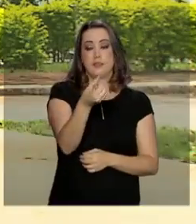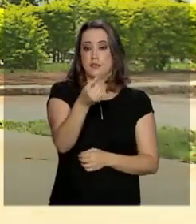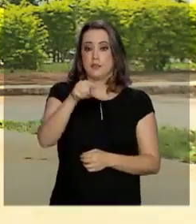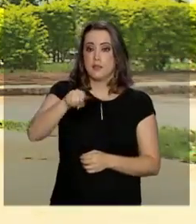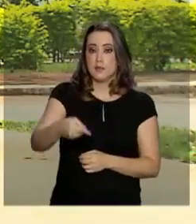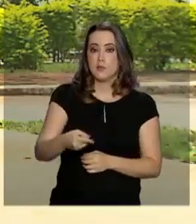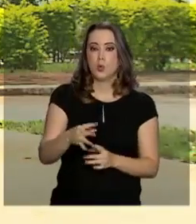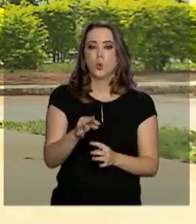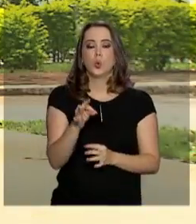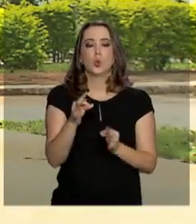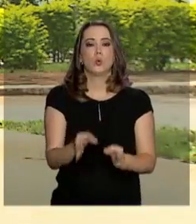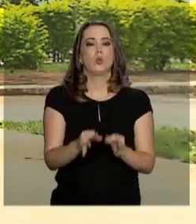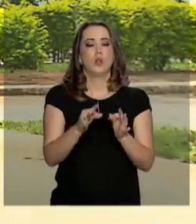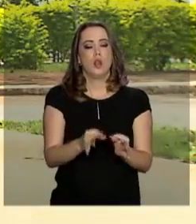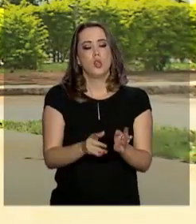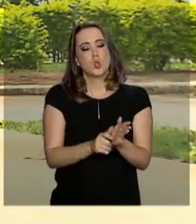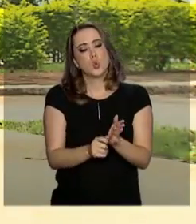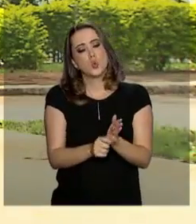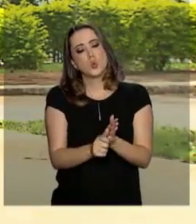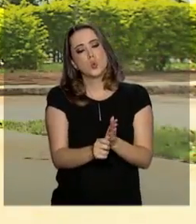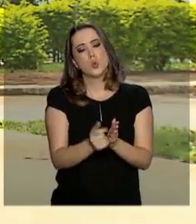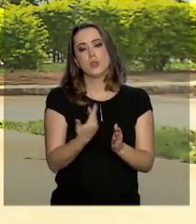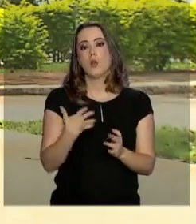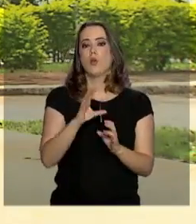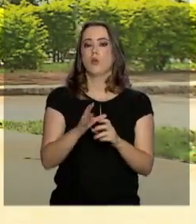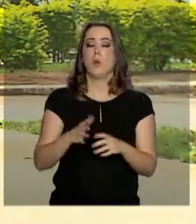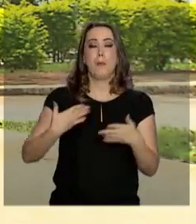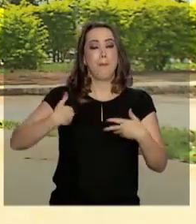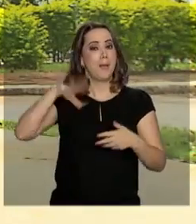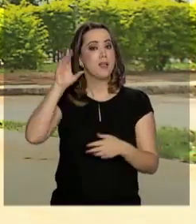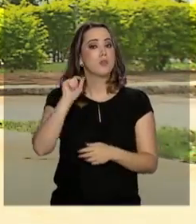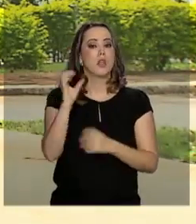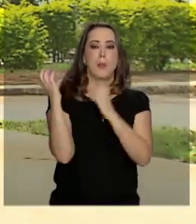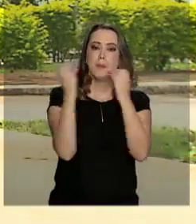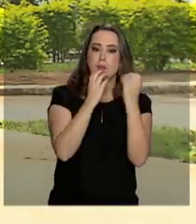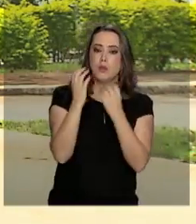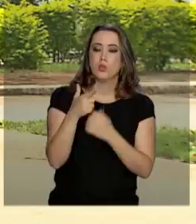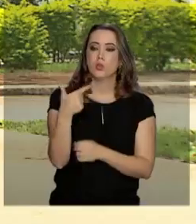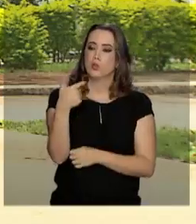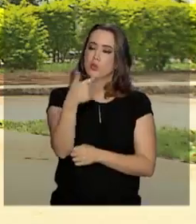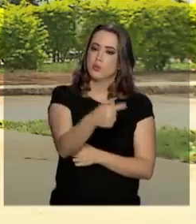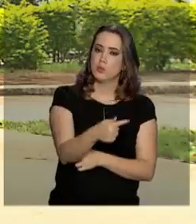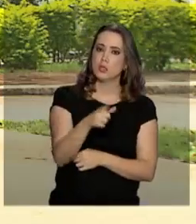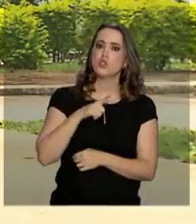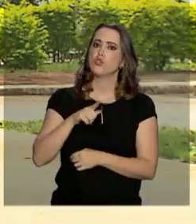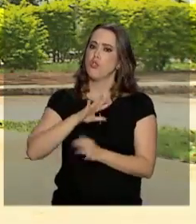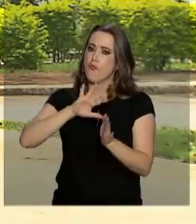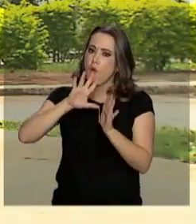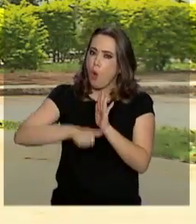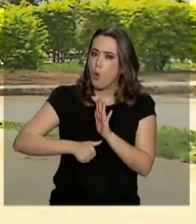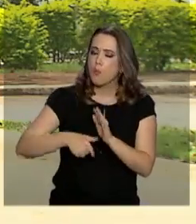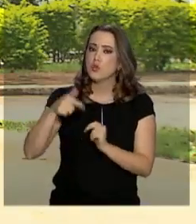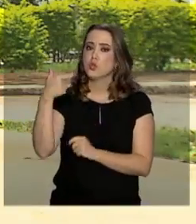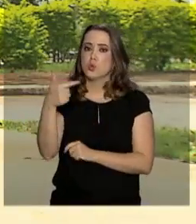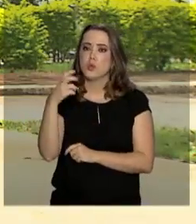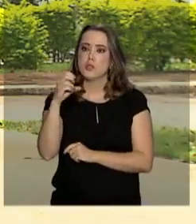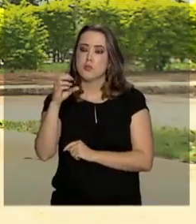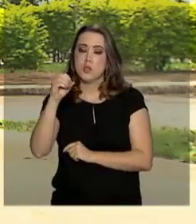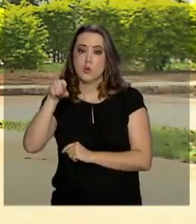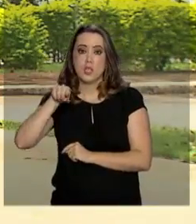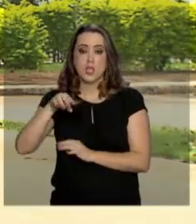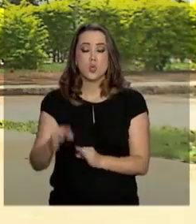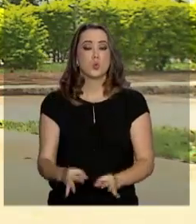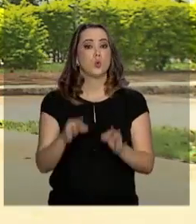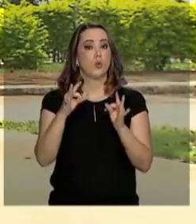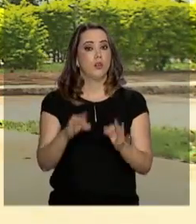na maioria milho. Em 2017, houve um desvio de 2.500 toneladas de alimentos. Em